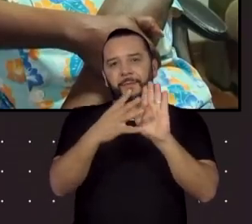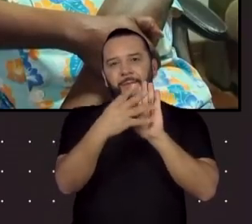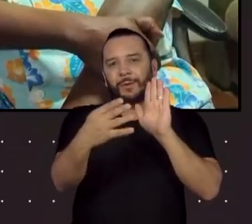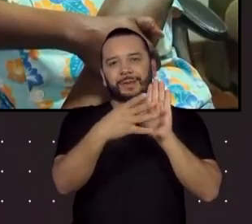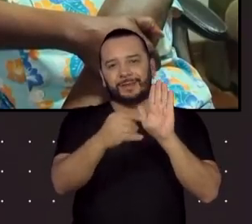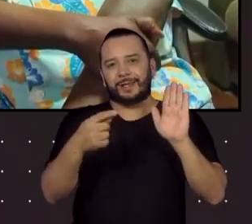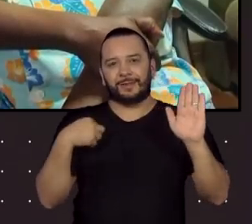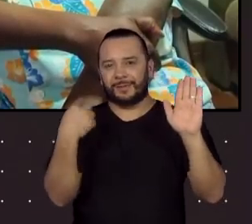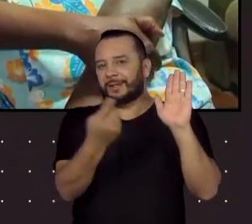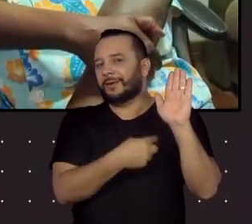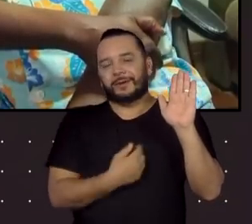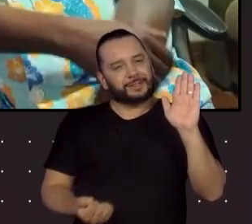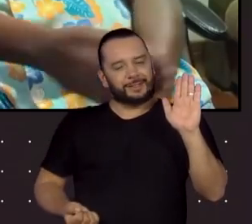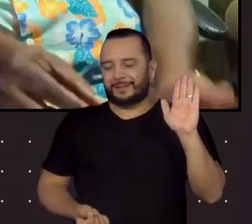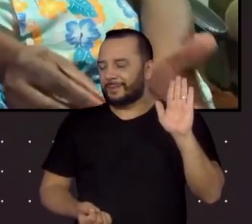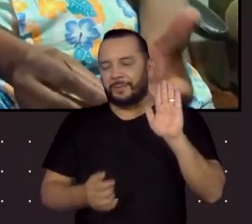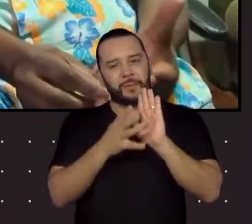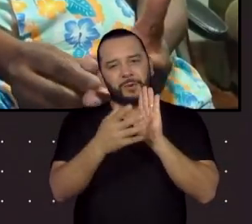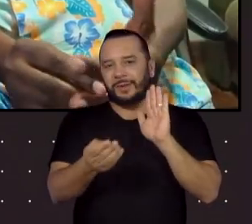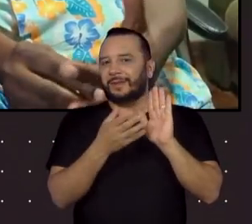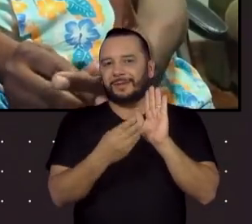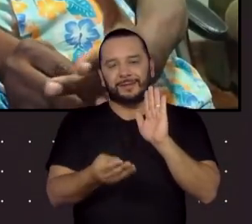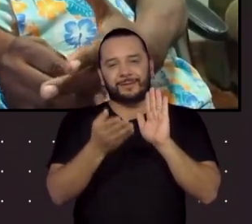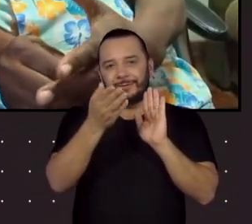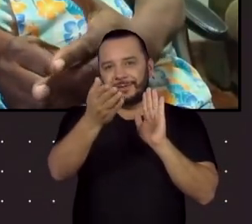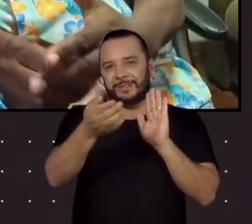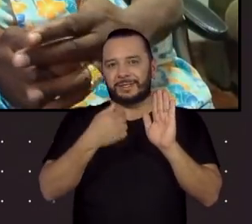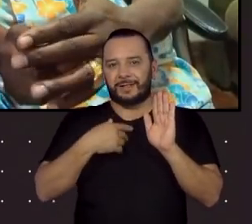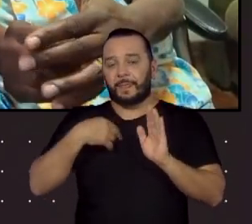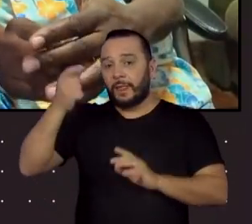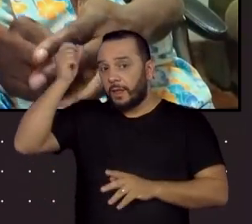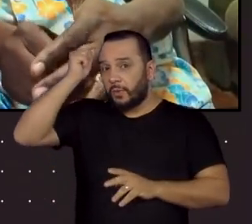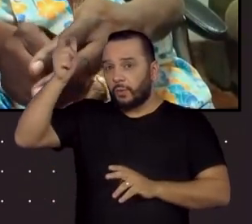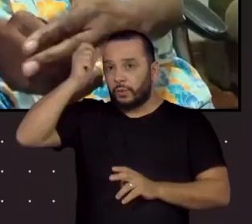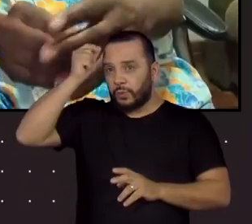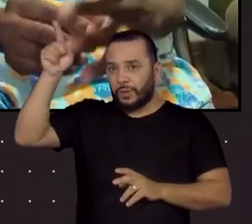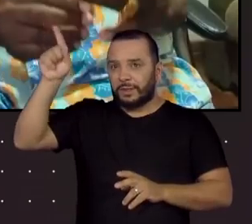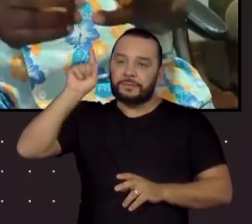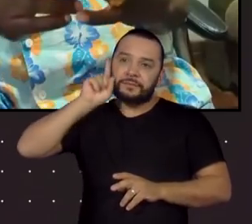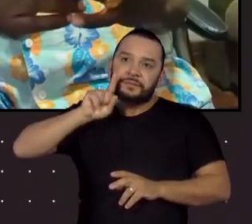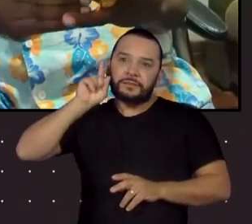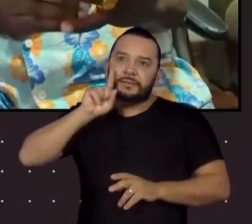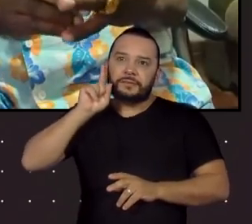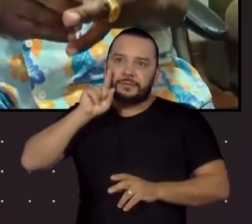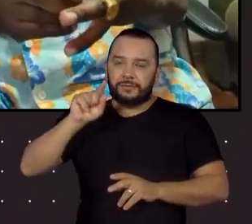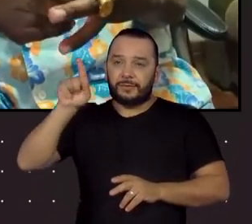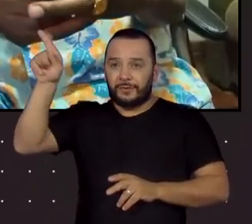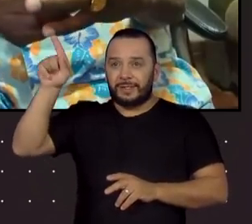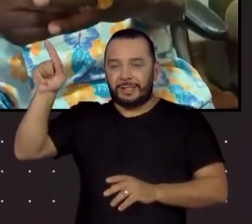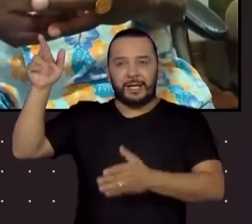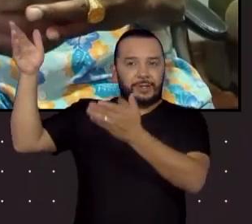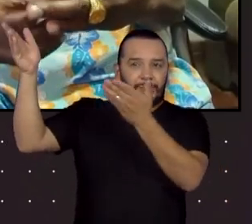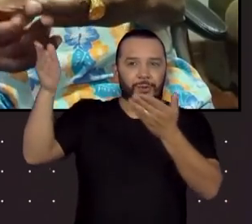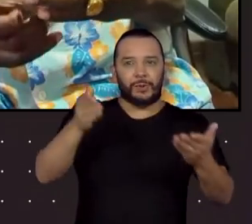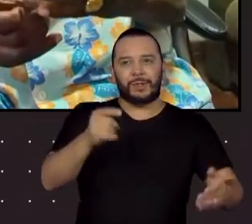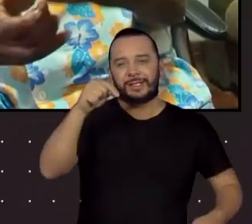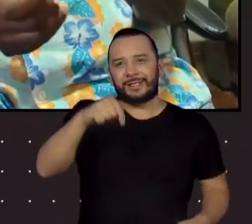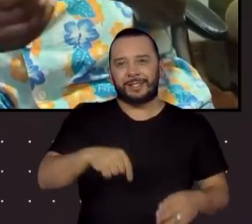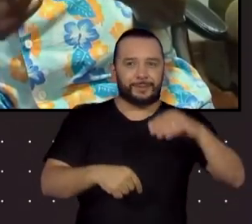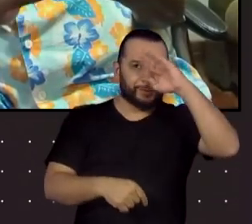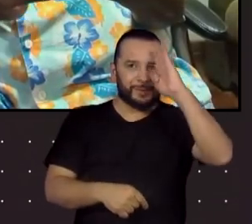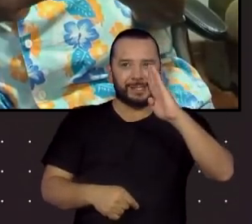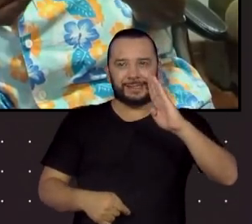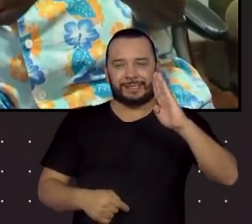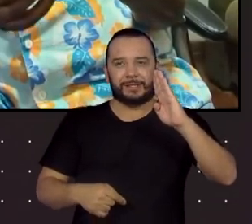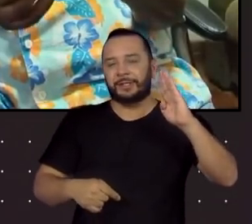uma brasilidade, junto com aquela cultura que você trouxe de fora, misturou a coisa